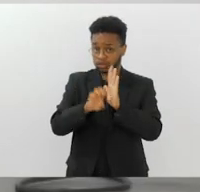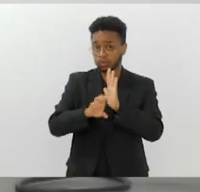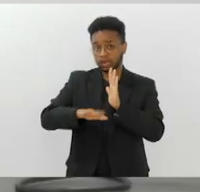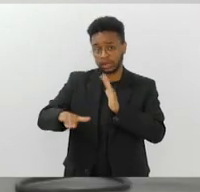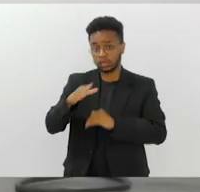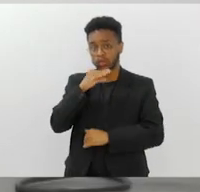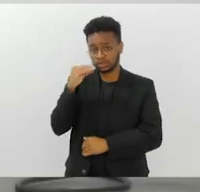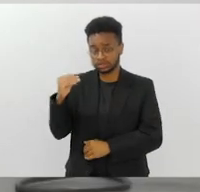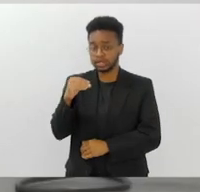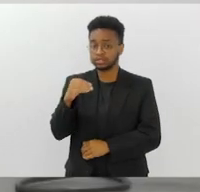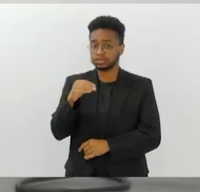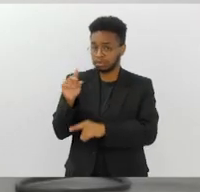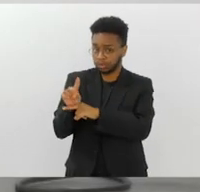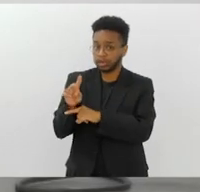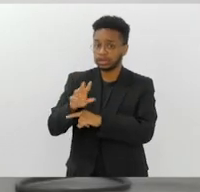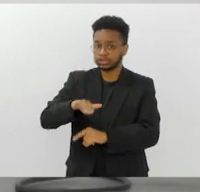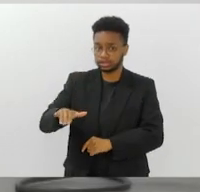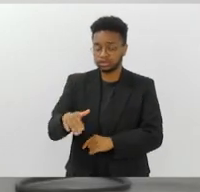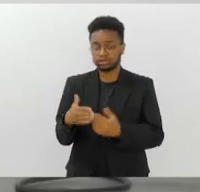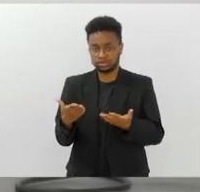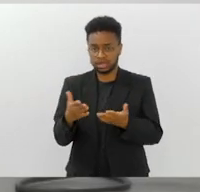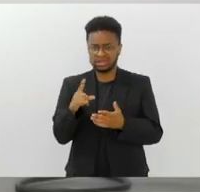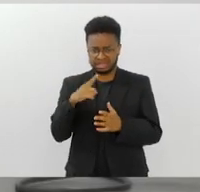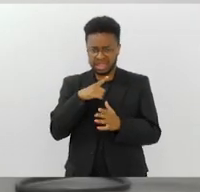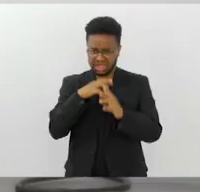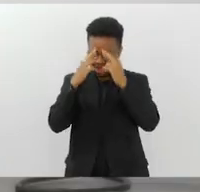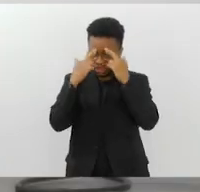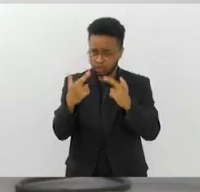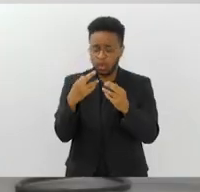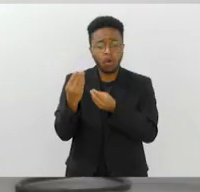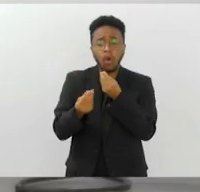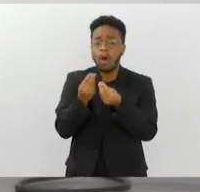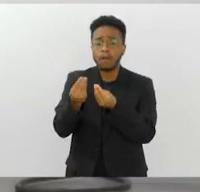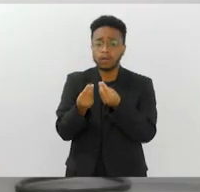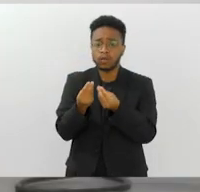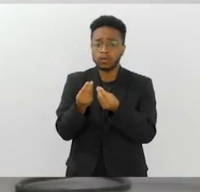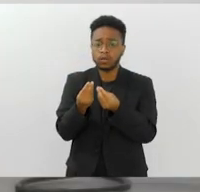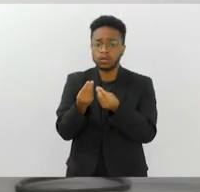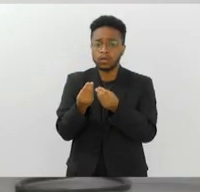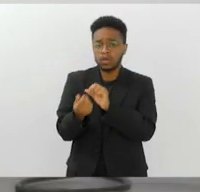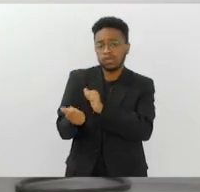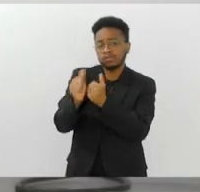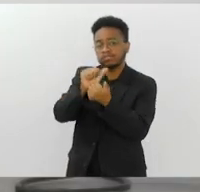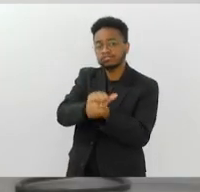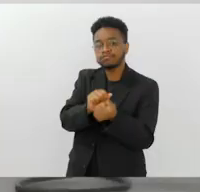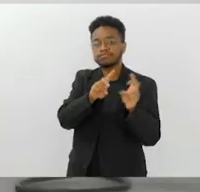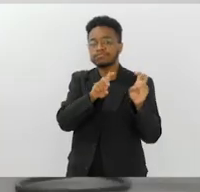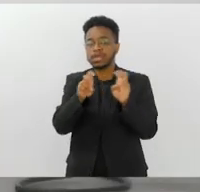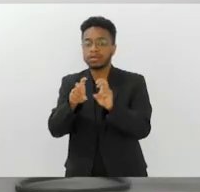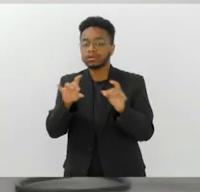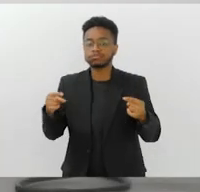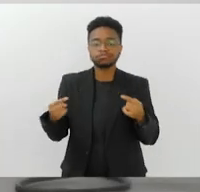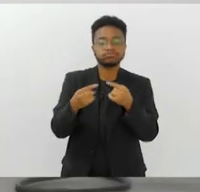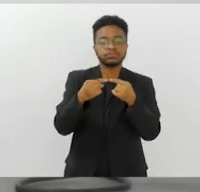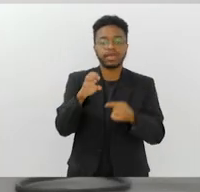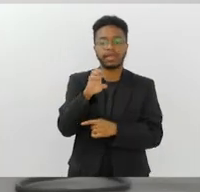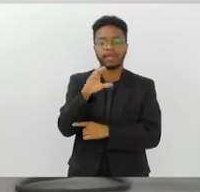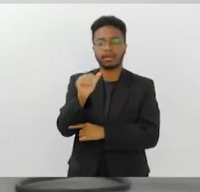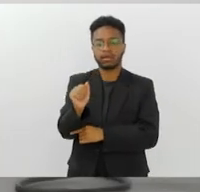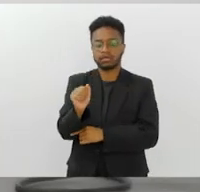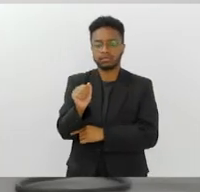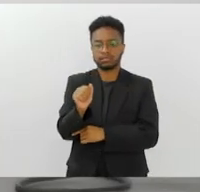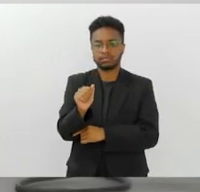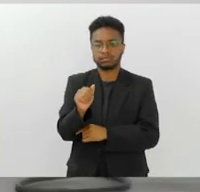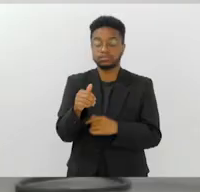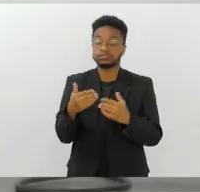Estatuto da Criança e Adolescente isso está sendo respeitado como fazer para adequar essa situação ao Eca a questão